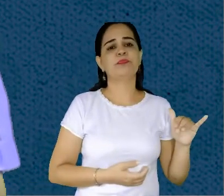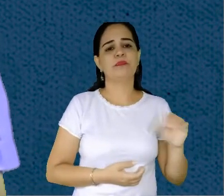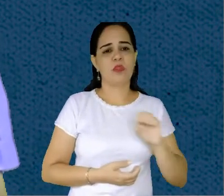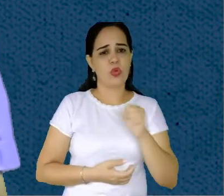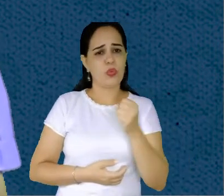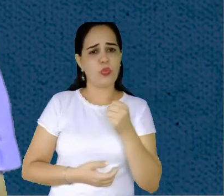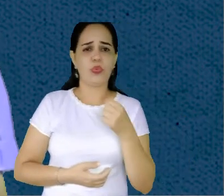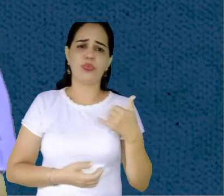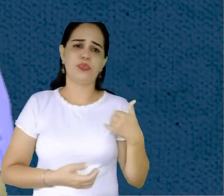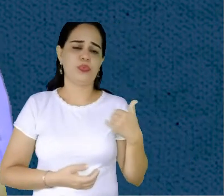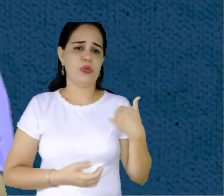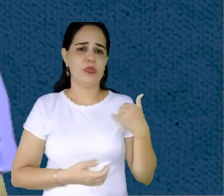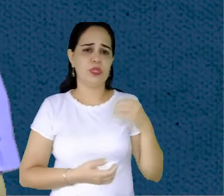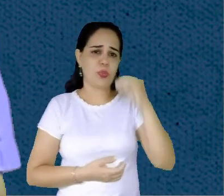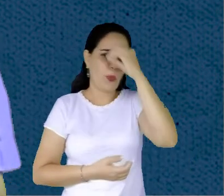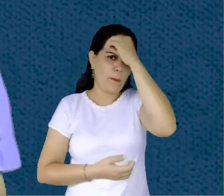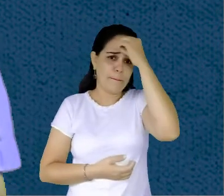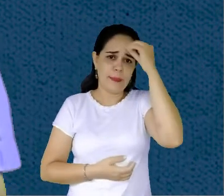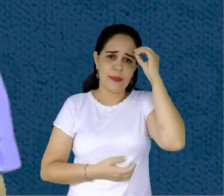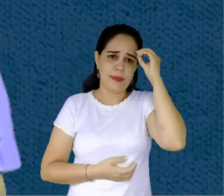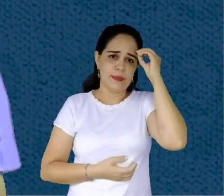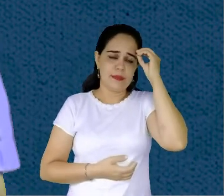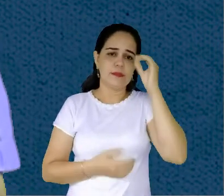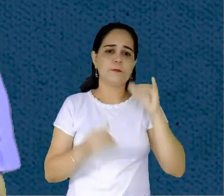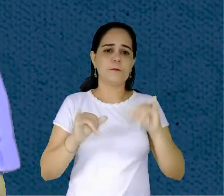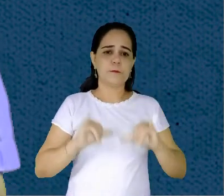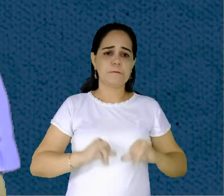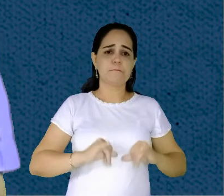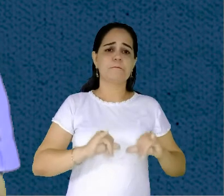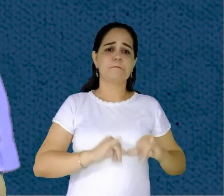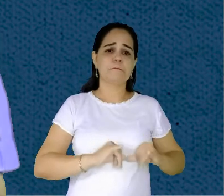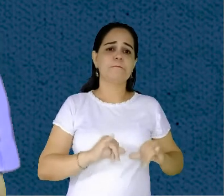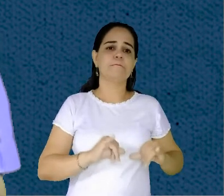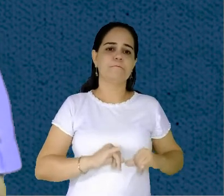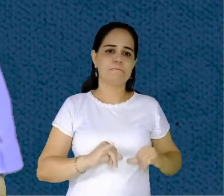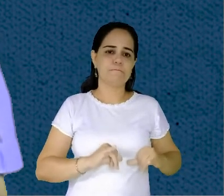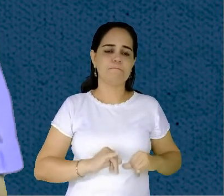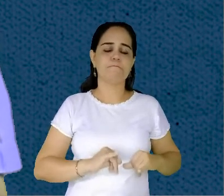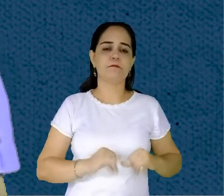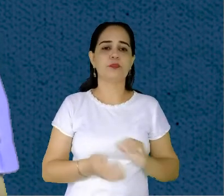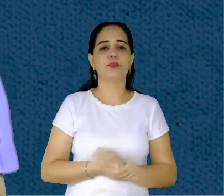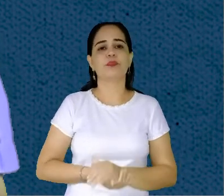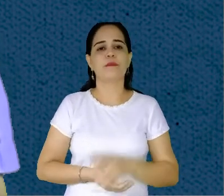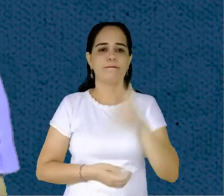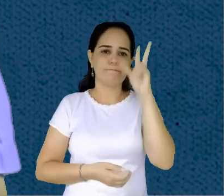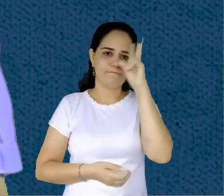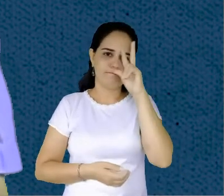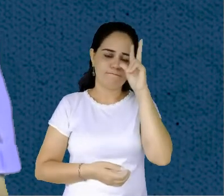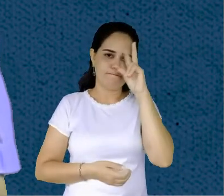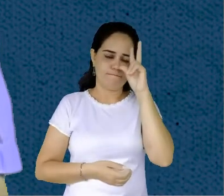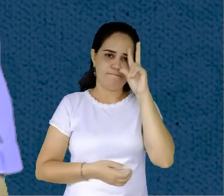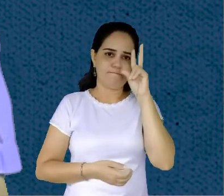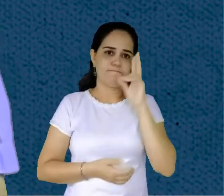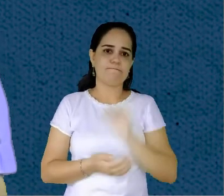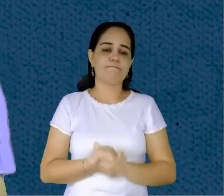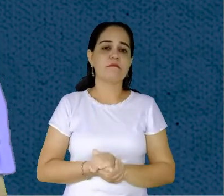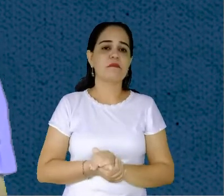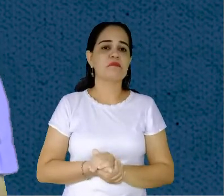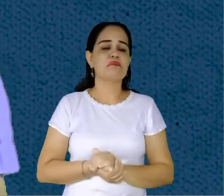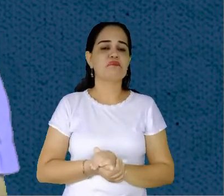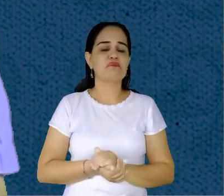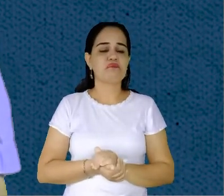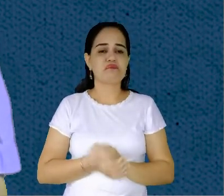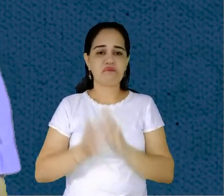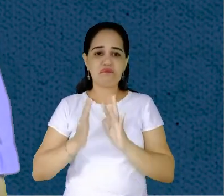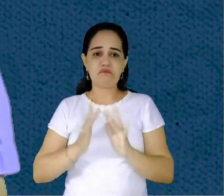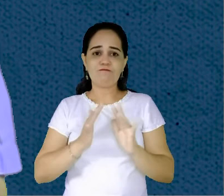recordamos nessa quarta-feira, de forma pública, saindo na rua,